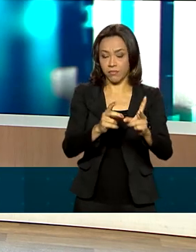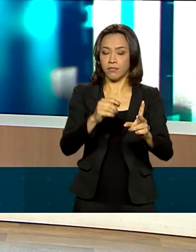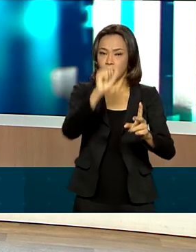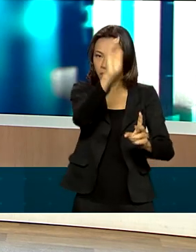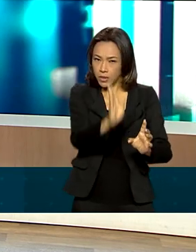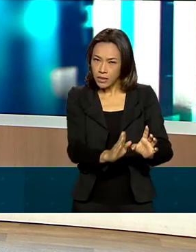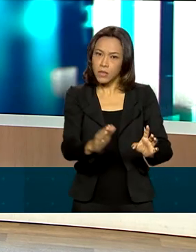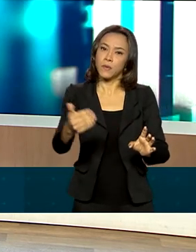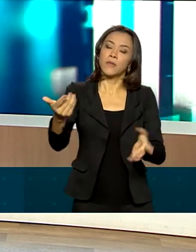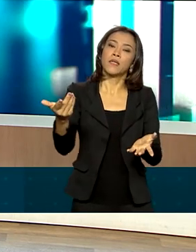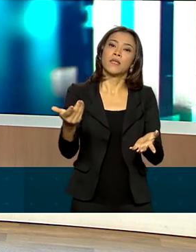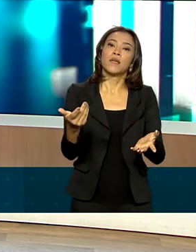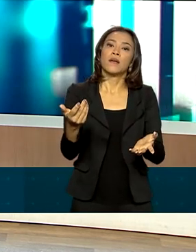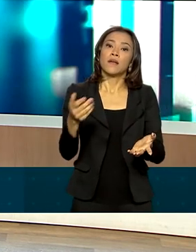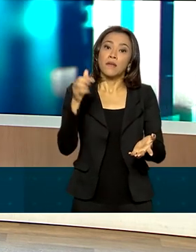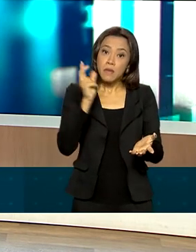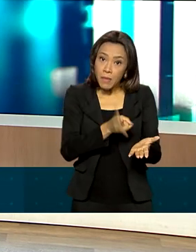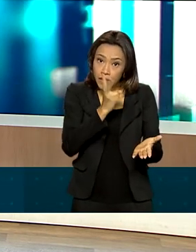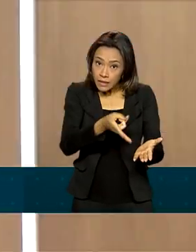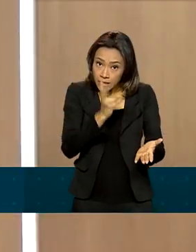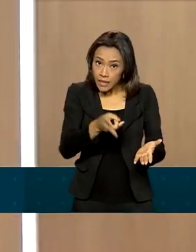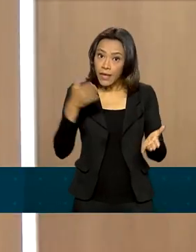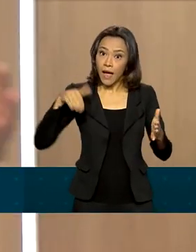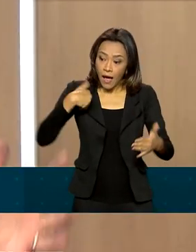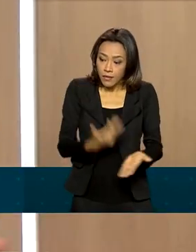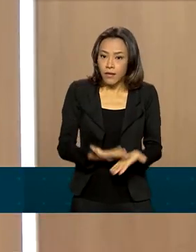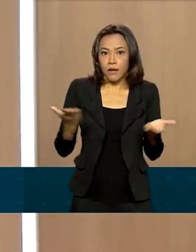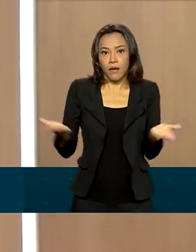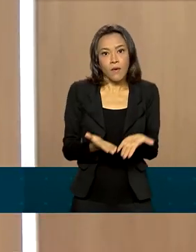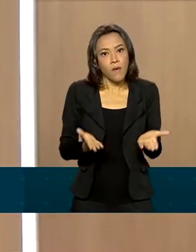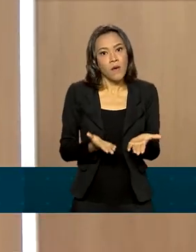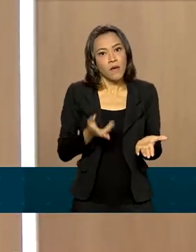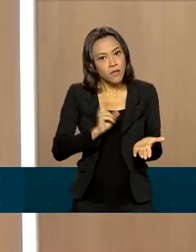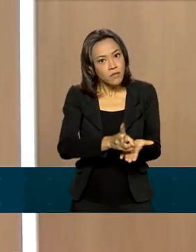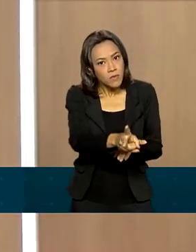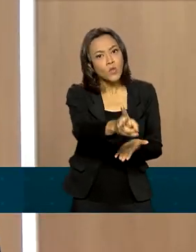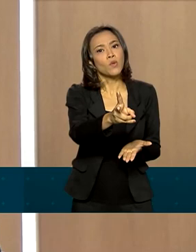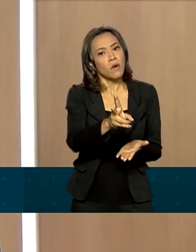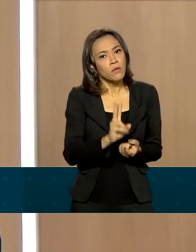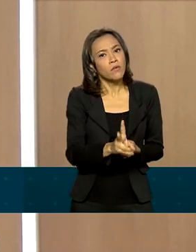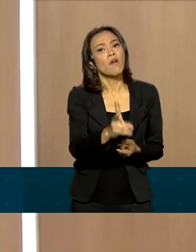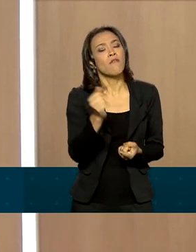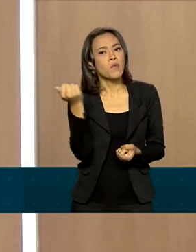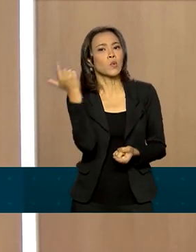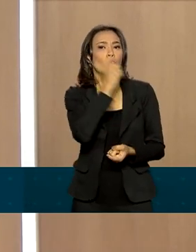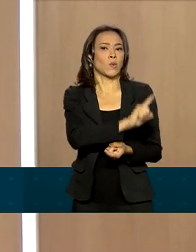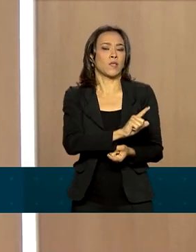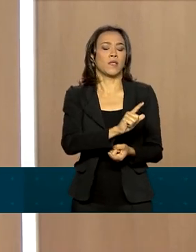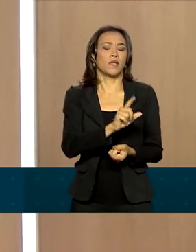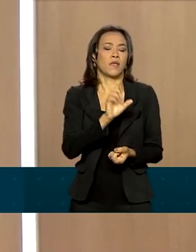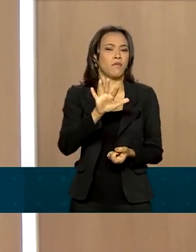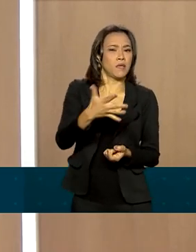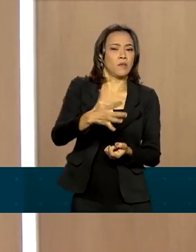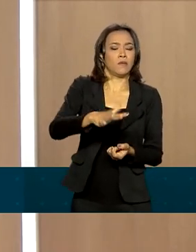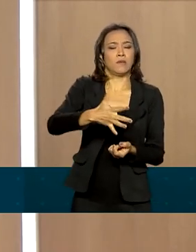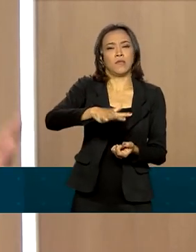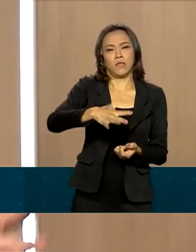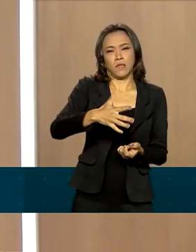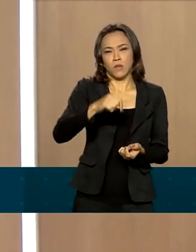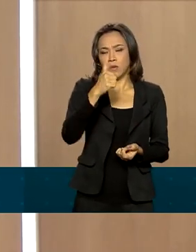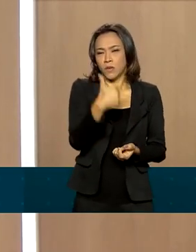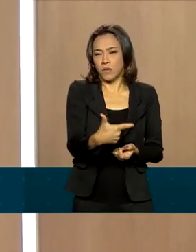si mesmo ritmo é que tá e agora esse mês resultado nós chegaremos à exportações em torno